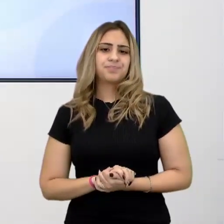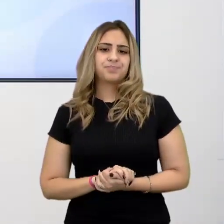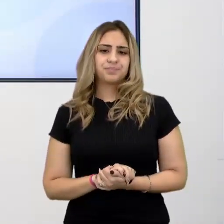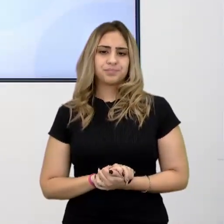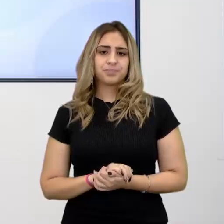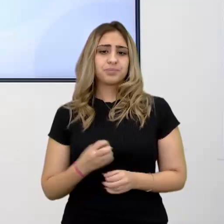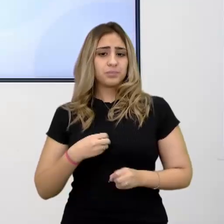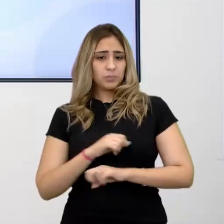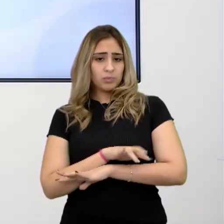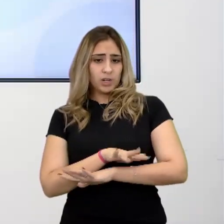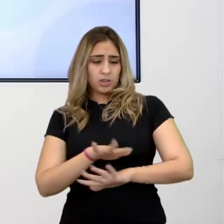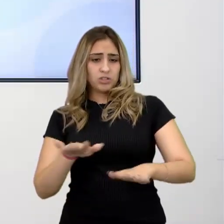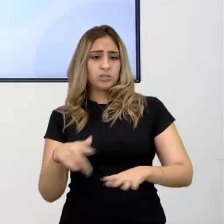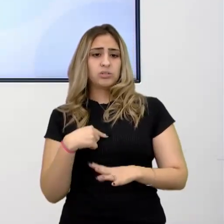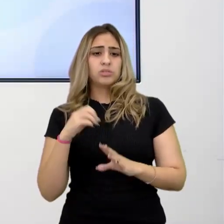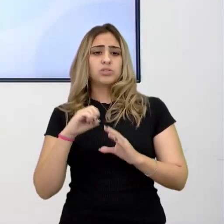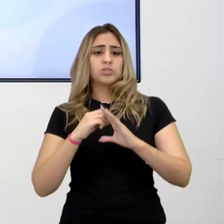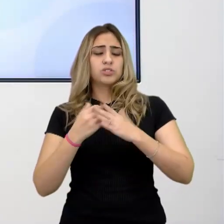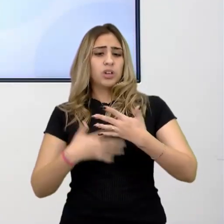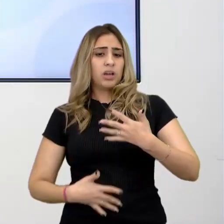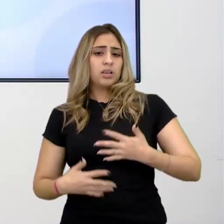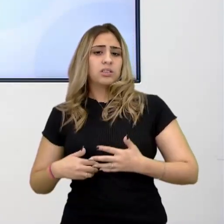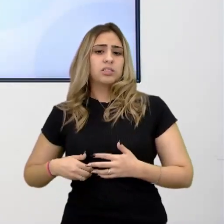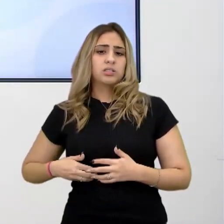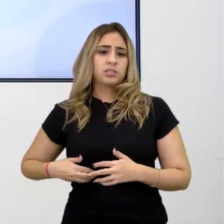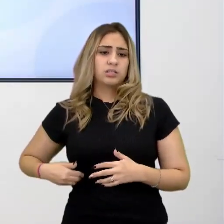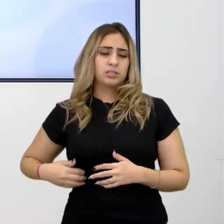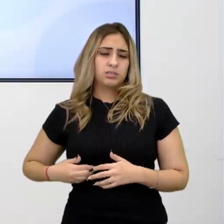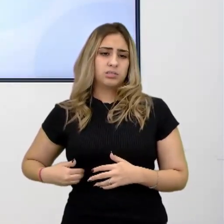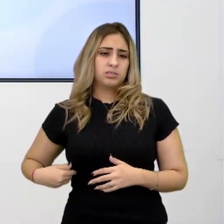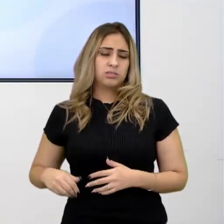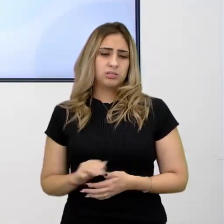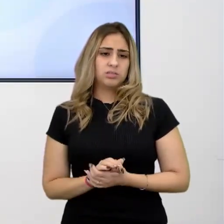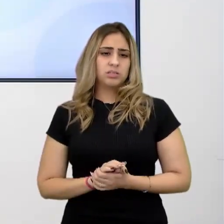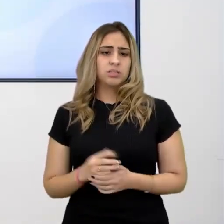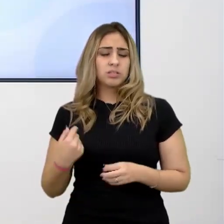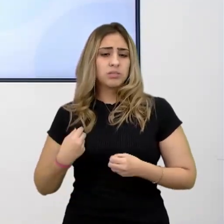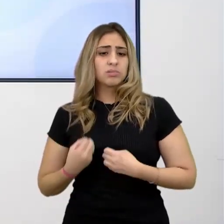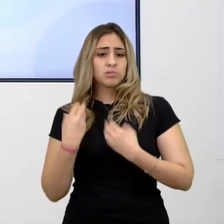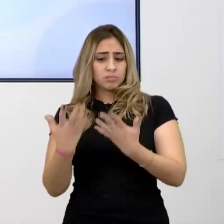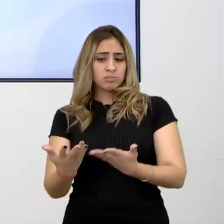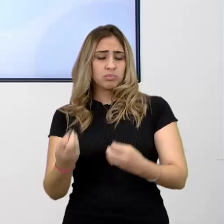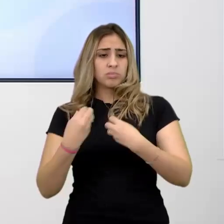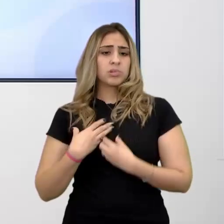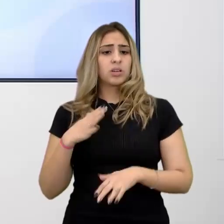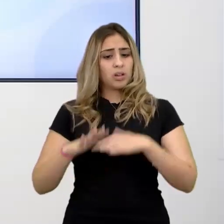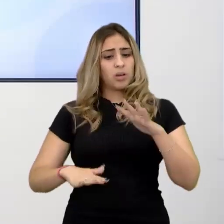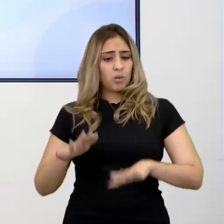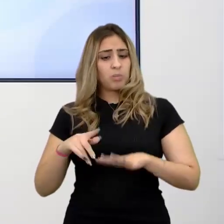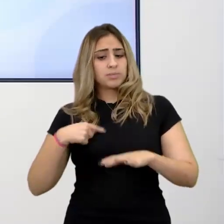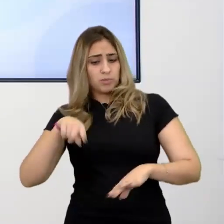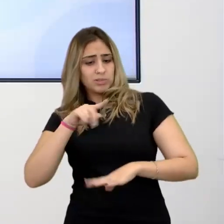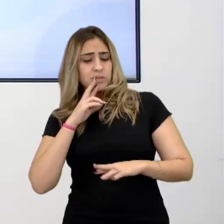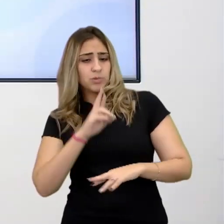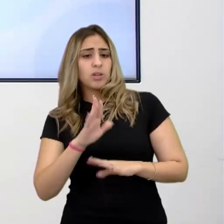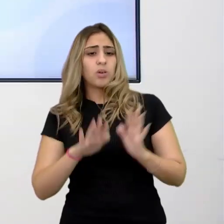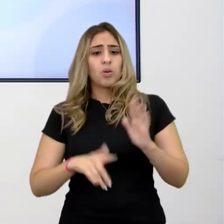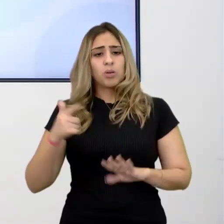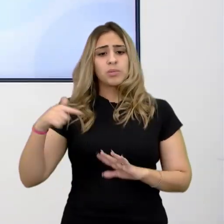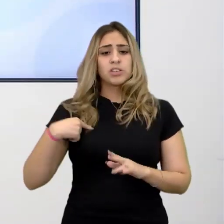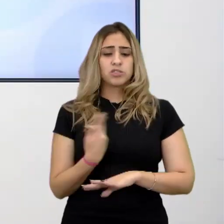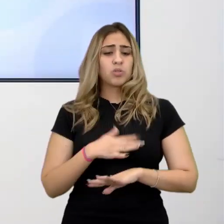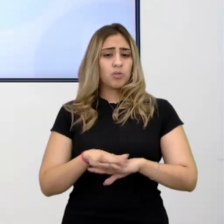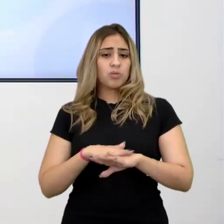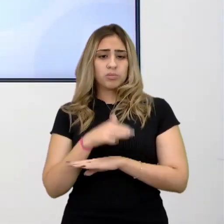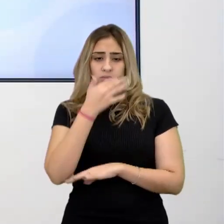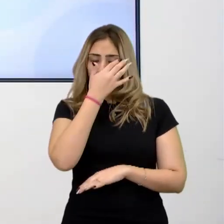ó. Compartilhei no chat. Só que para jogar algumas para vocês e outras a gente conversar, tá bom? Então, essa